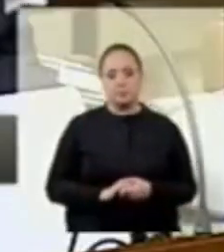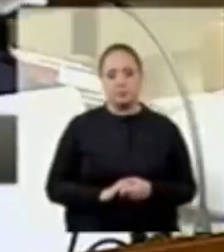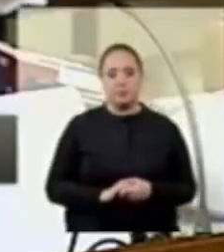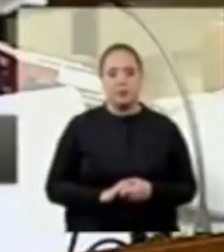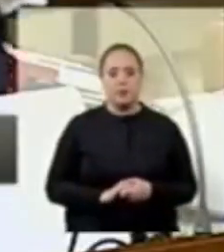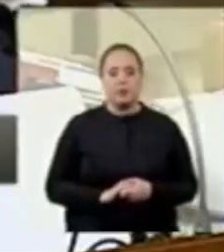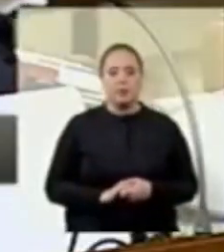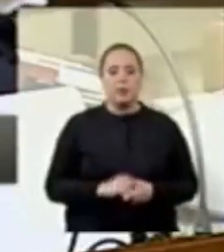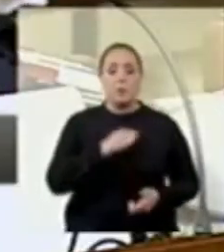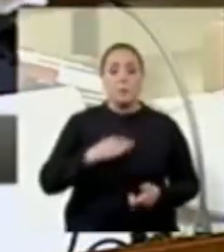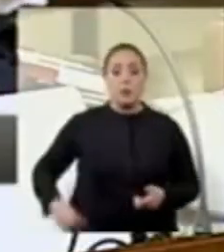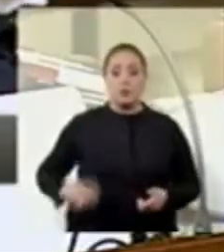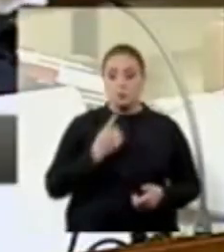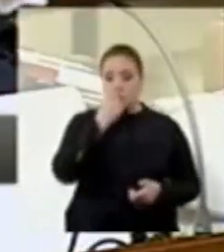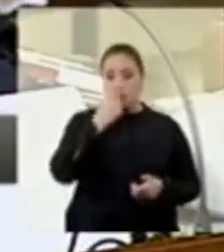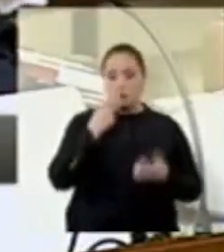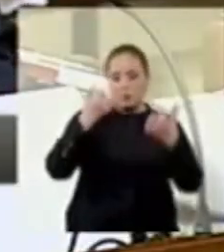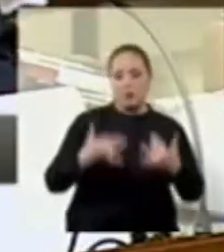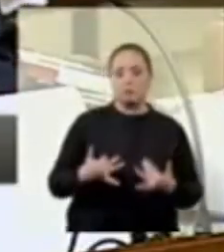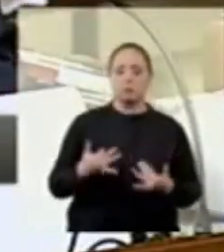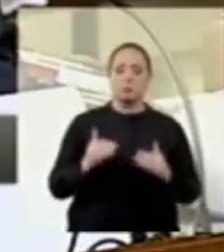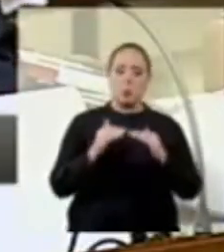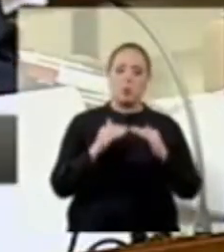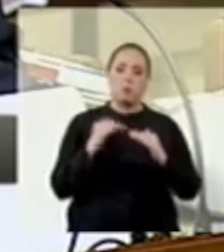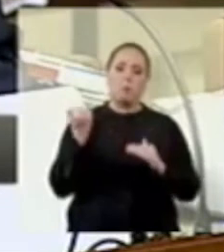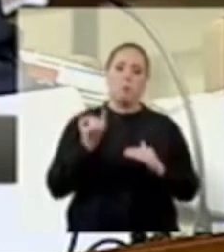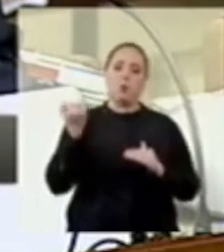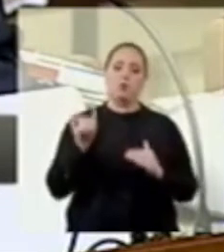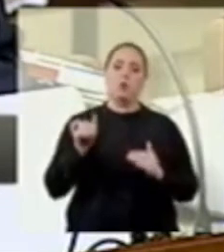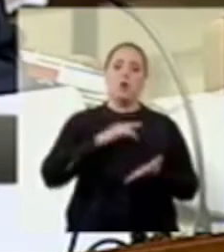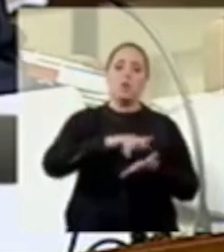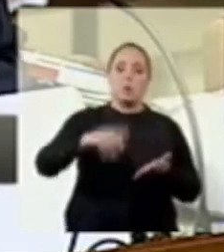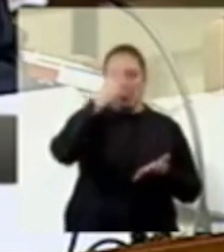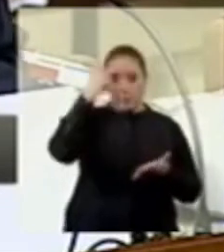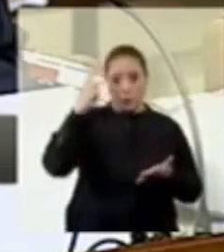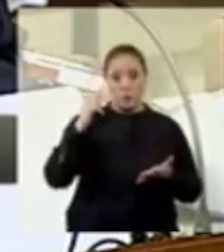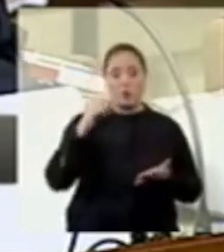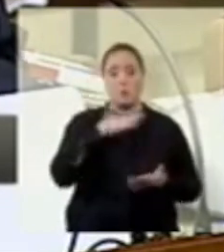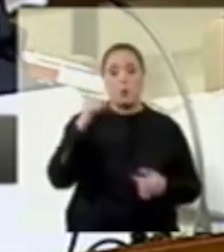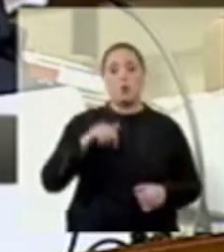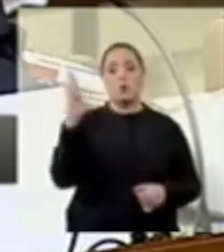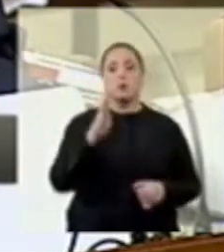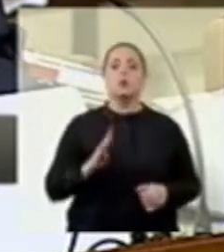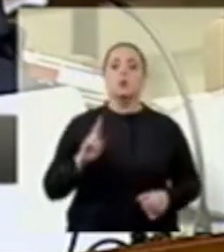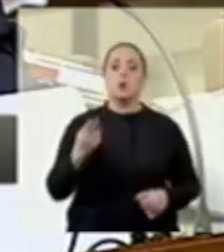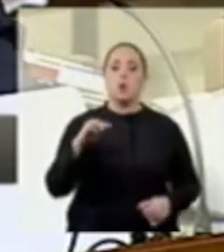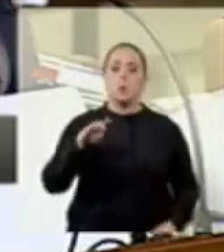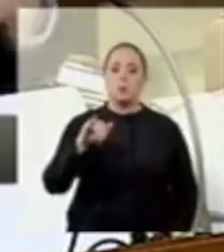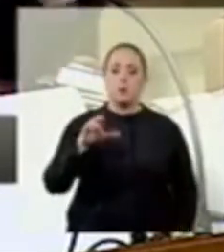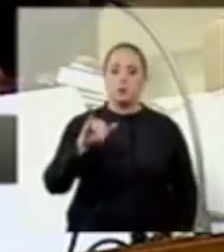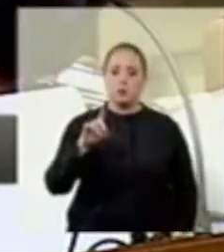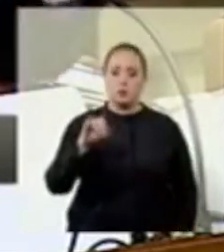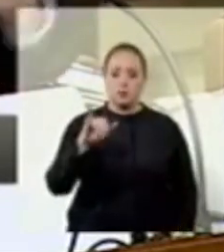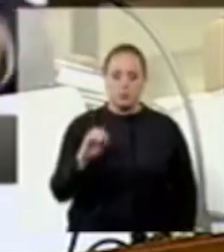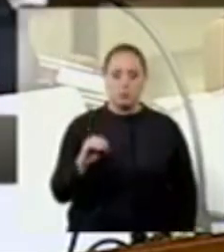geração do rio sofre é totalmente pertinente extremamente relevante o número de homicídios no brasil o teste desde uma palestra ontem no iludir